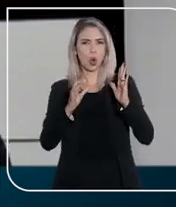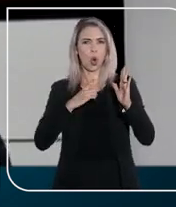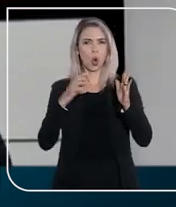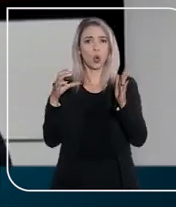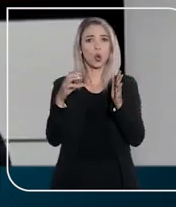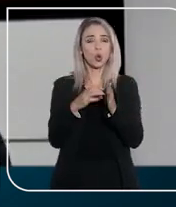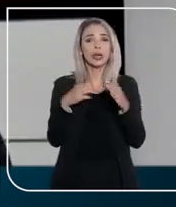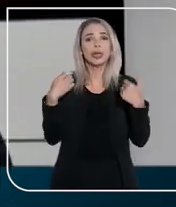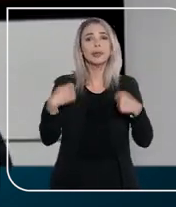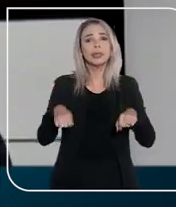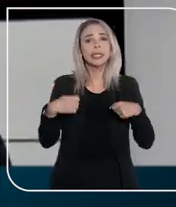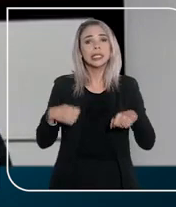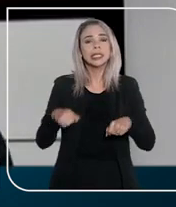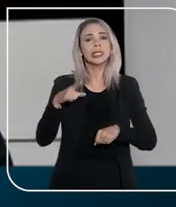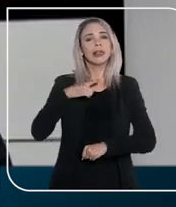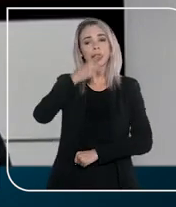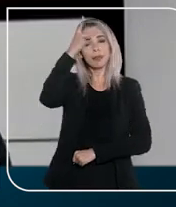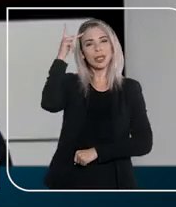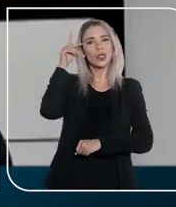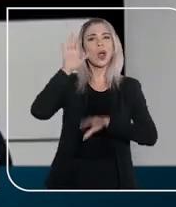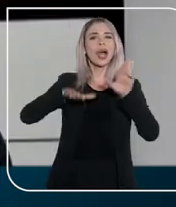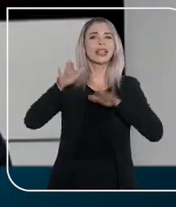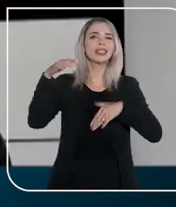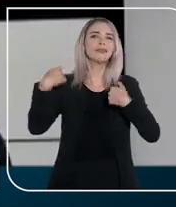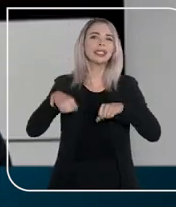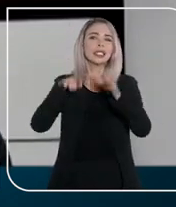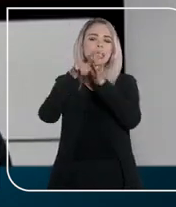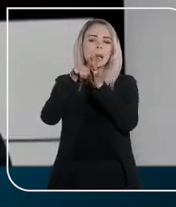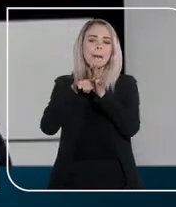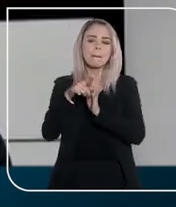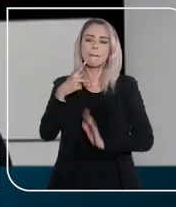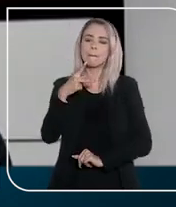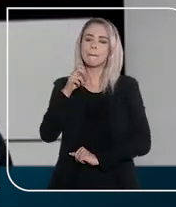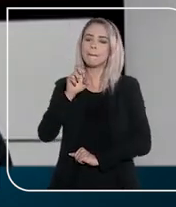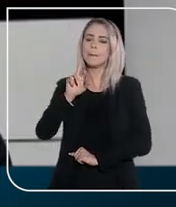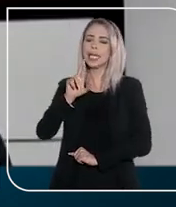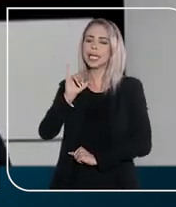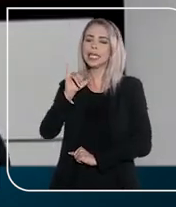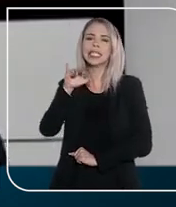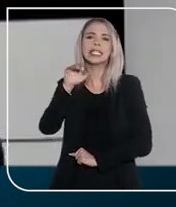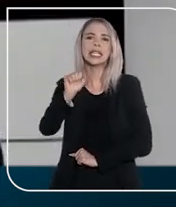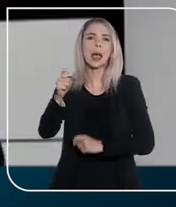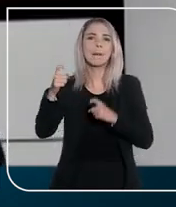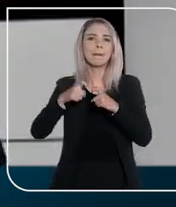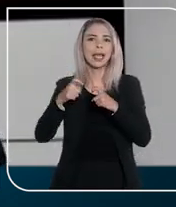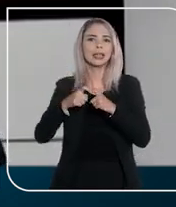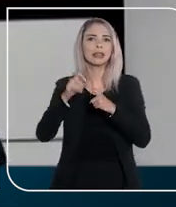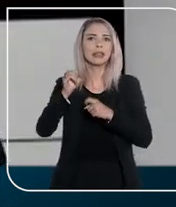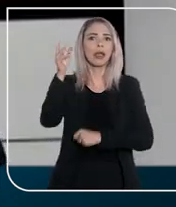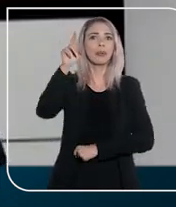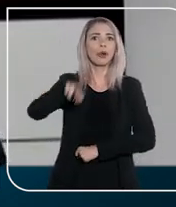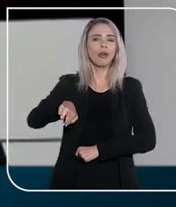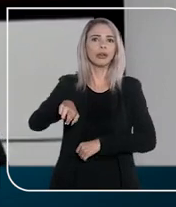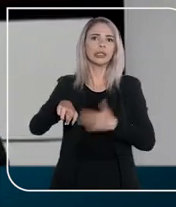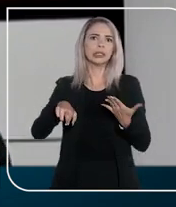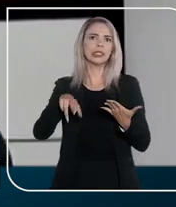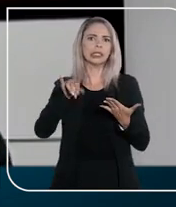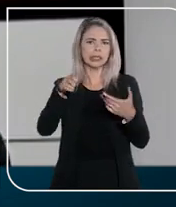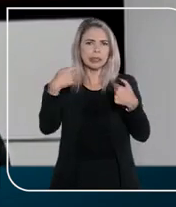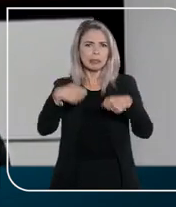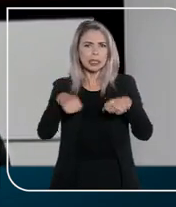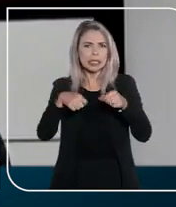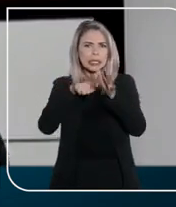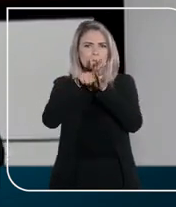ele vai precisar talvez de uma perícia, como é o caso de uma reprovação na etapa médica. Se eu preciso de uma perícia judicial e